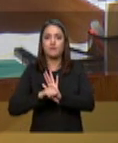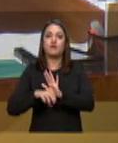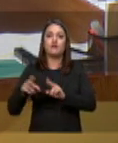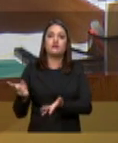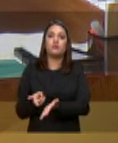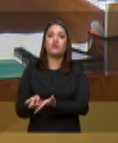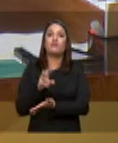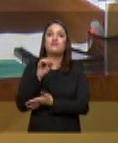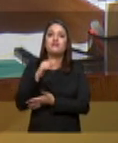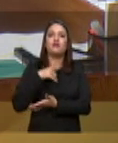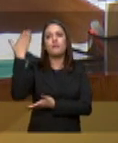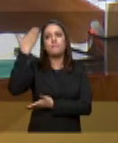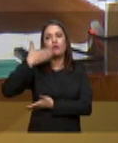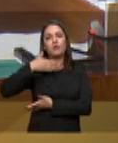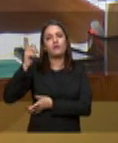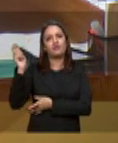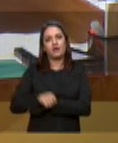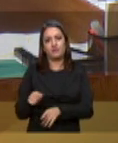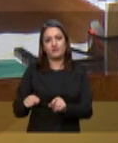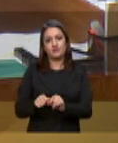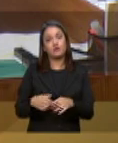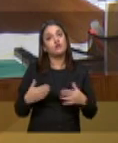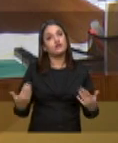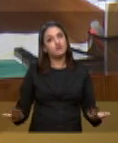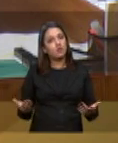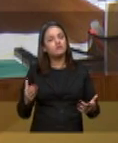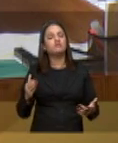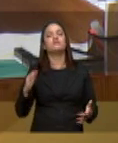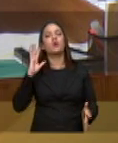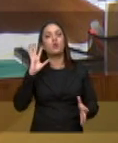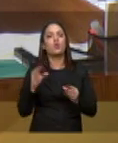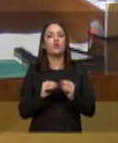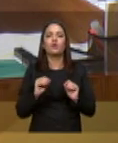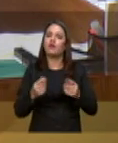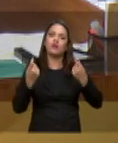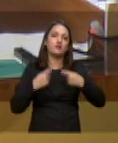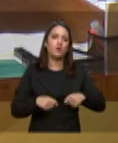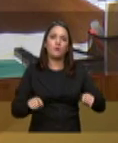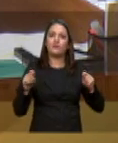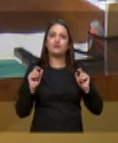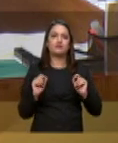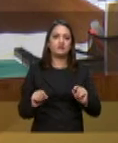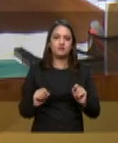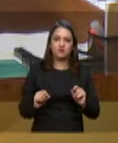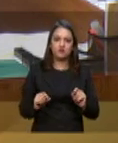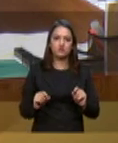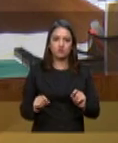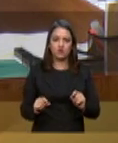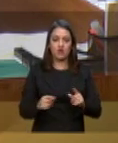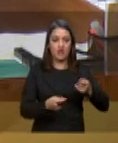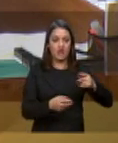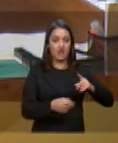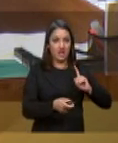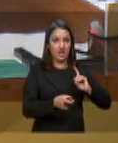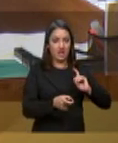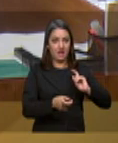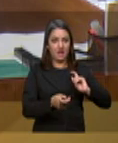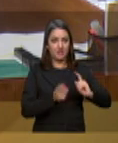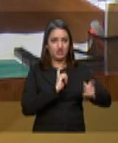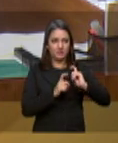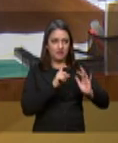tanto. Consideradas essas hipóteses, concluiu dispensável a notícia crimes enviada pela administração tributária,